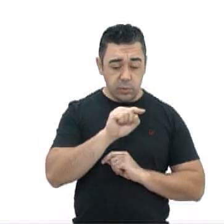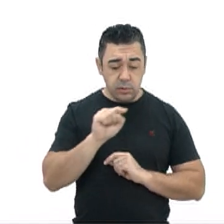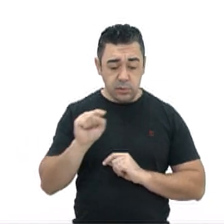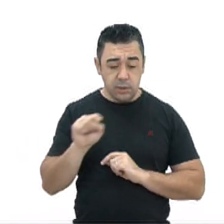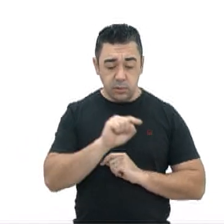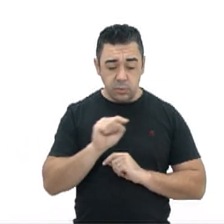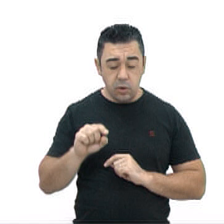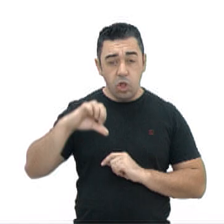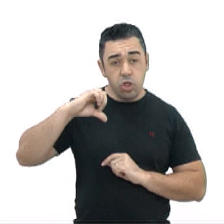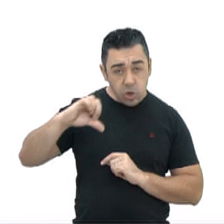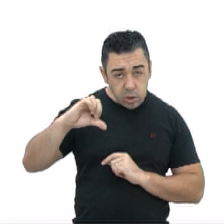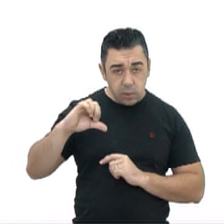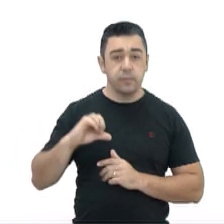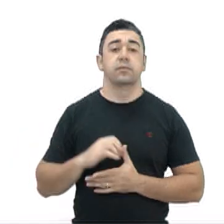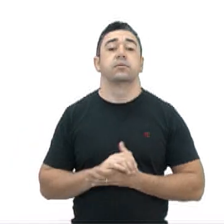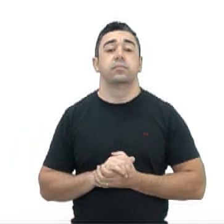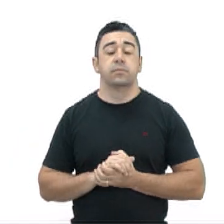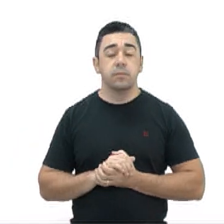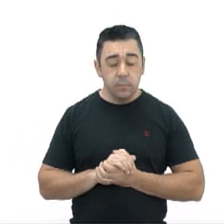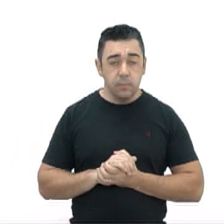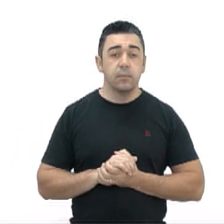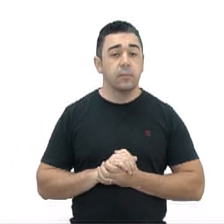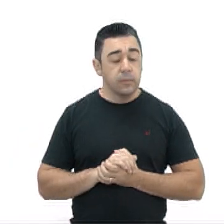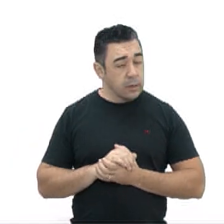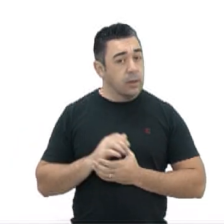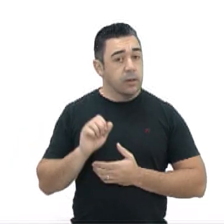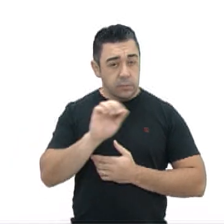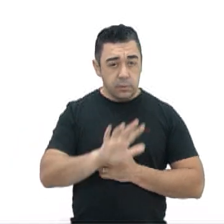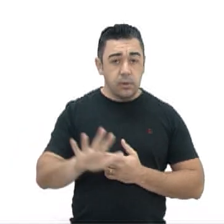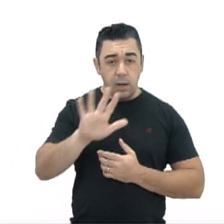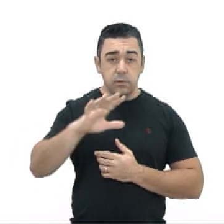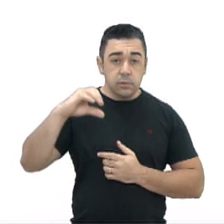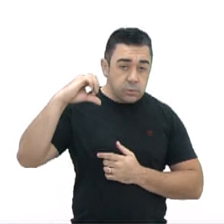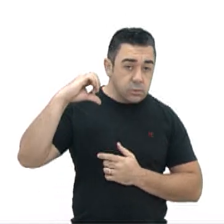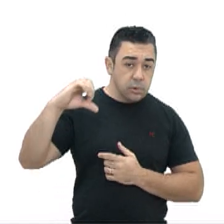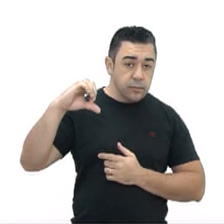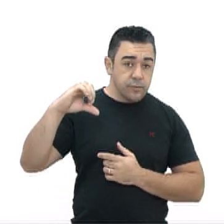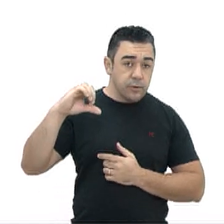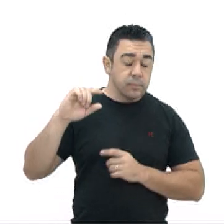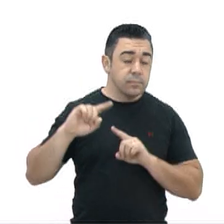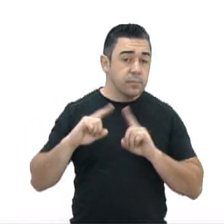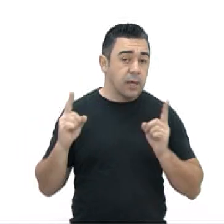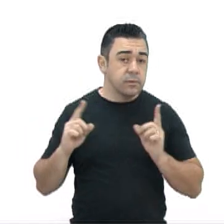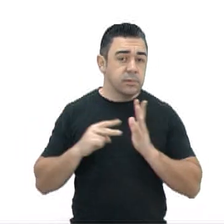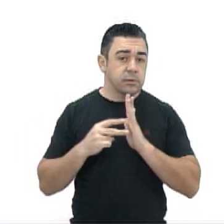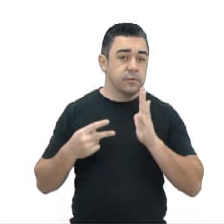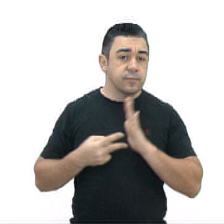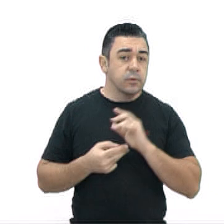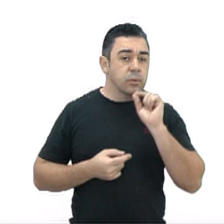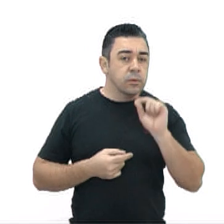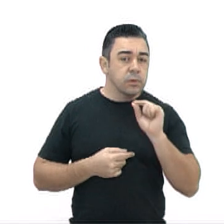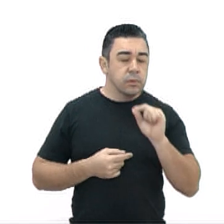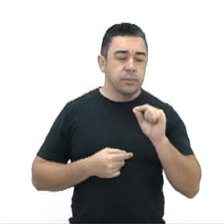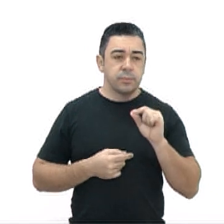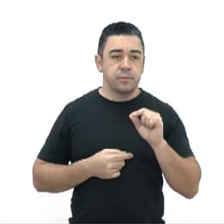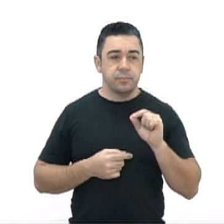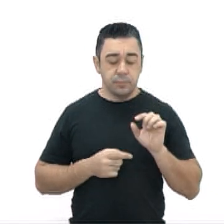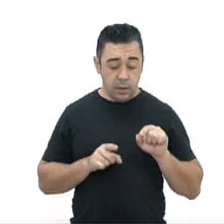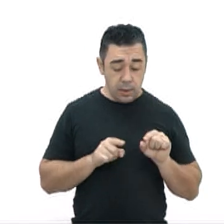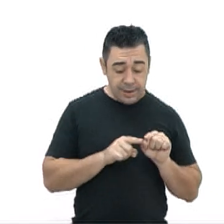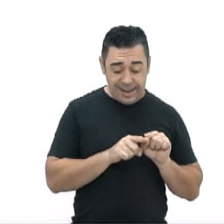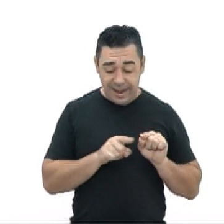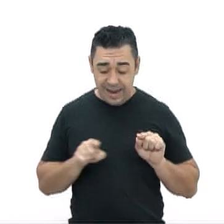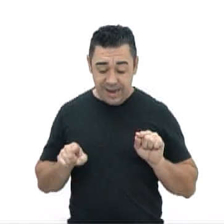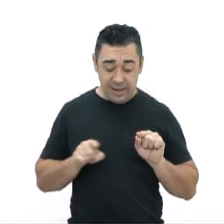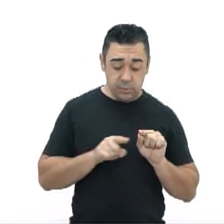4, 5, 6, 7, 9 quadradinhos. A área deste quadrado é 9. Por outro lado, o tamanho do lado